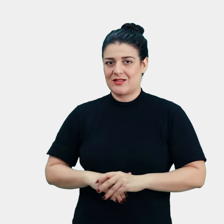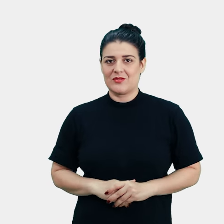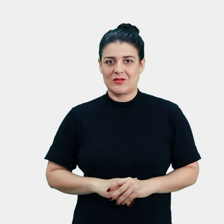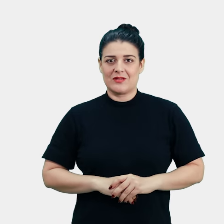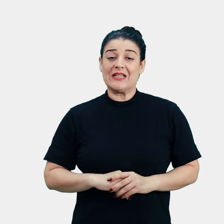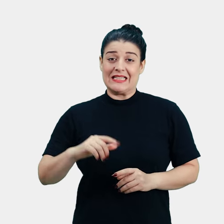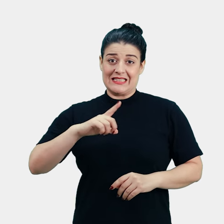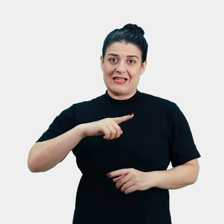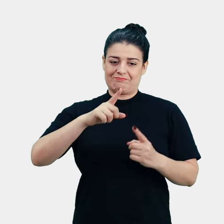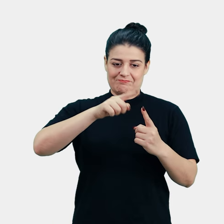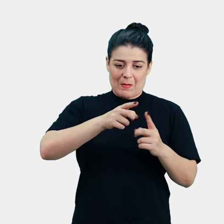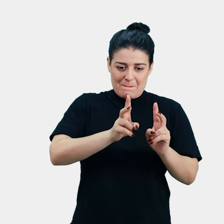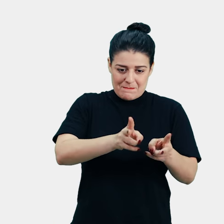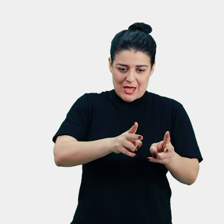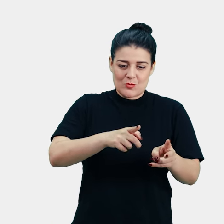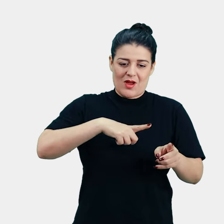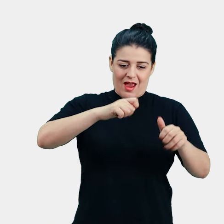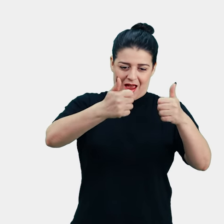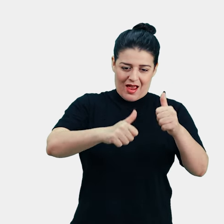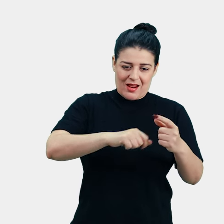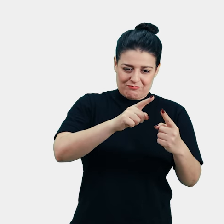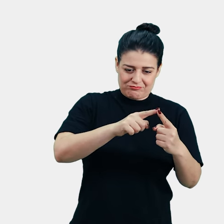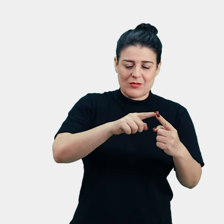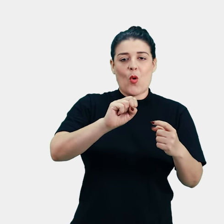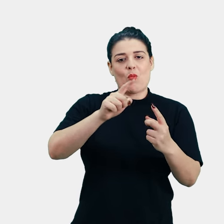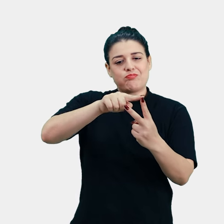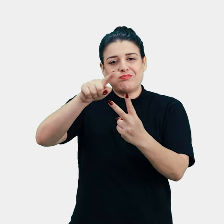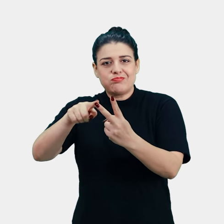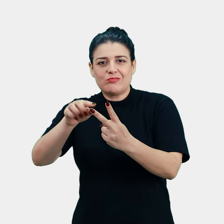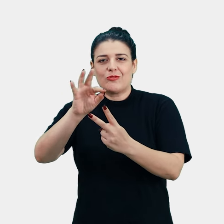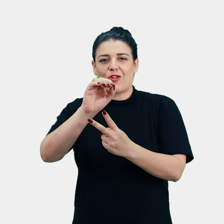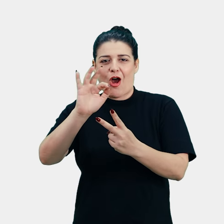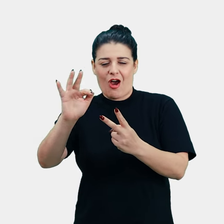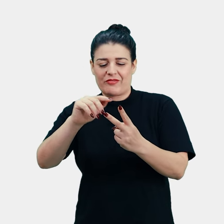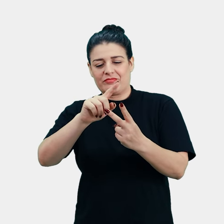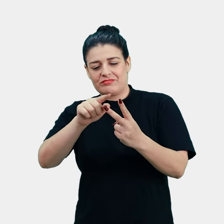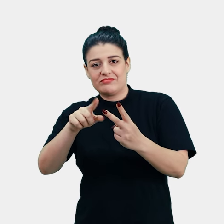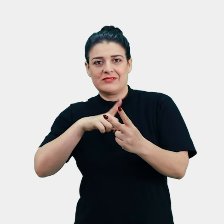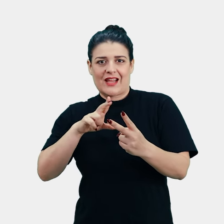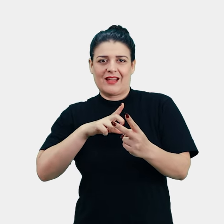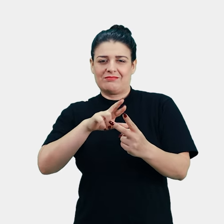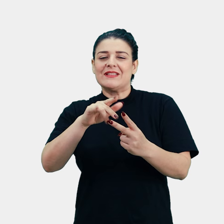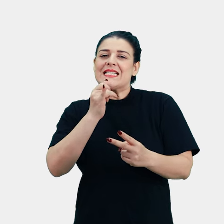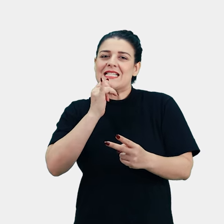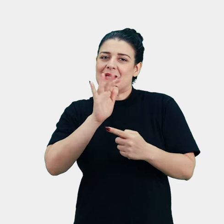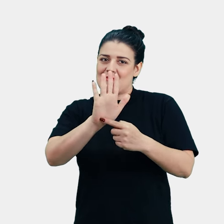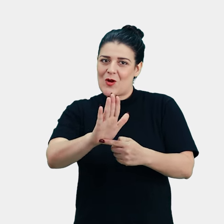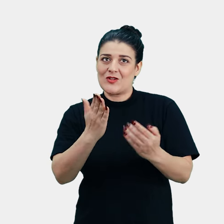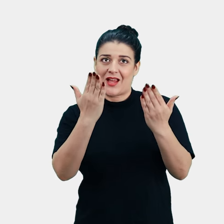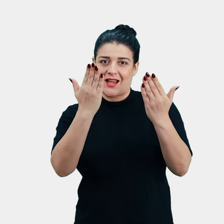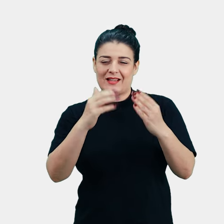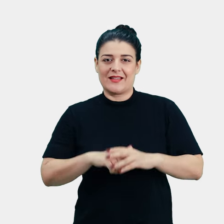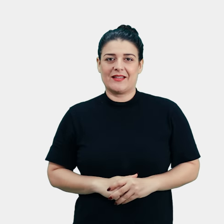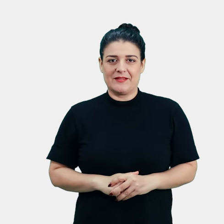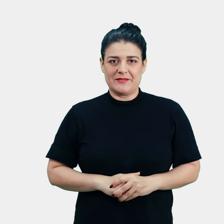ion trap, em um mesmo equipamento eu tenho um ion trap e um time of flight, que é um TOF, tá? Então, aqui alguns exemplos. Eu tenho